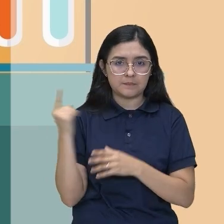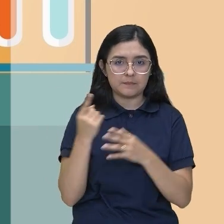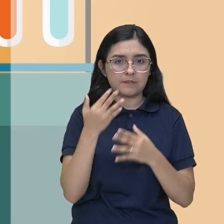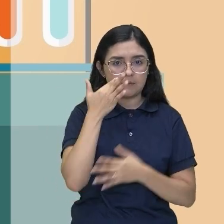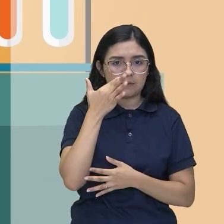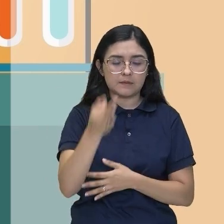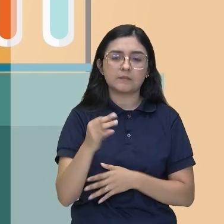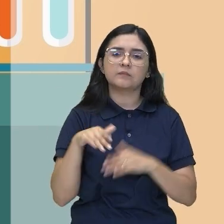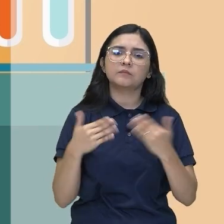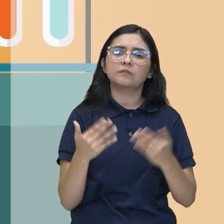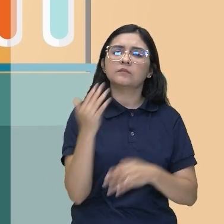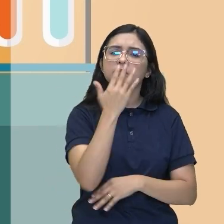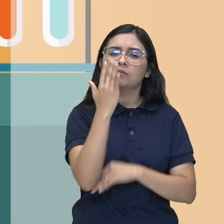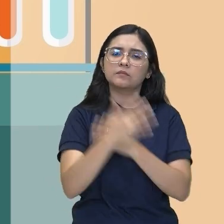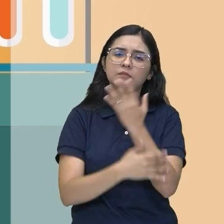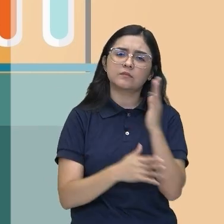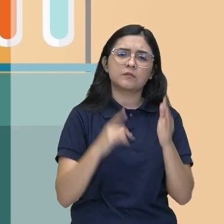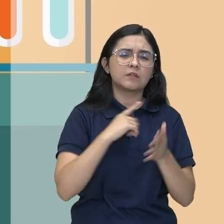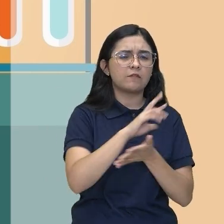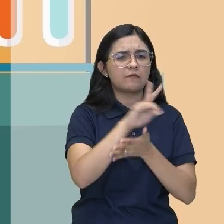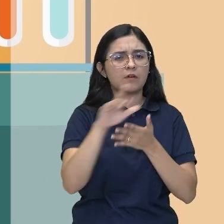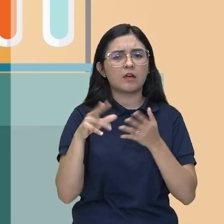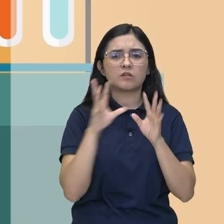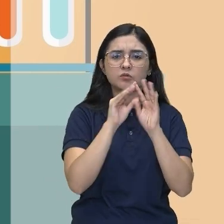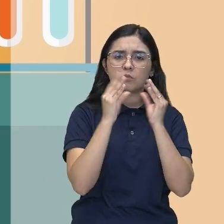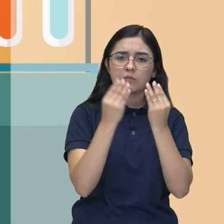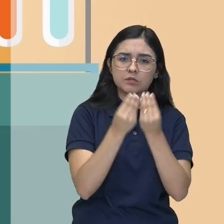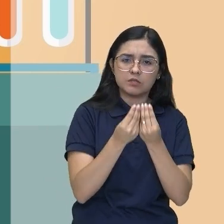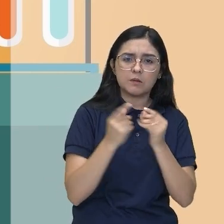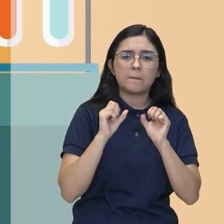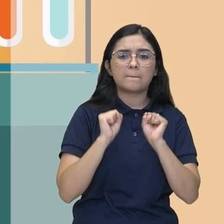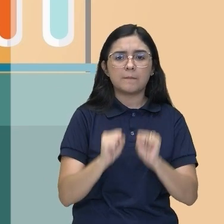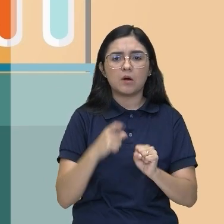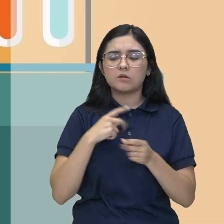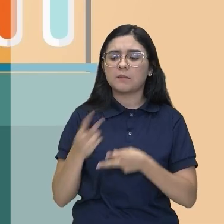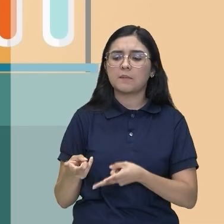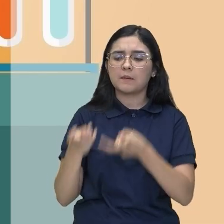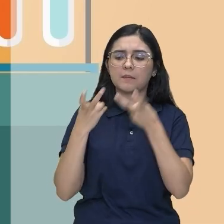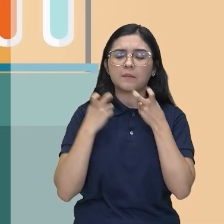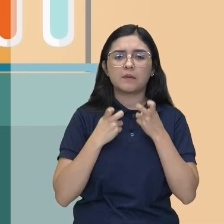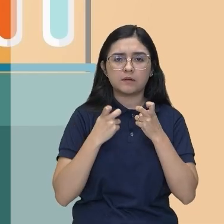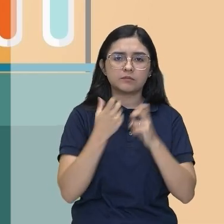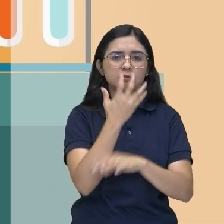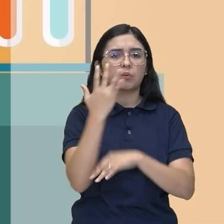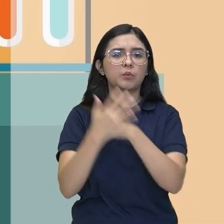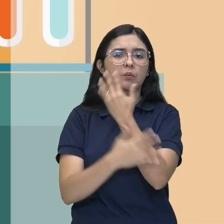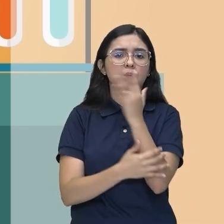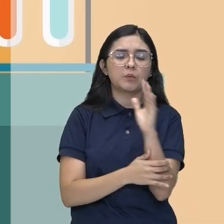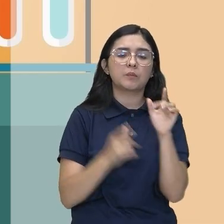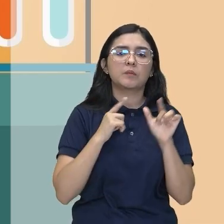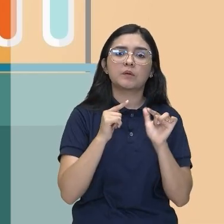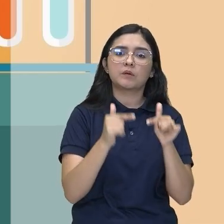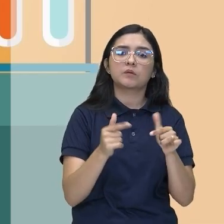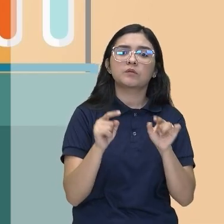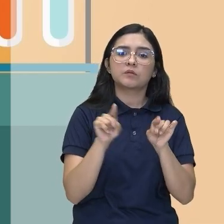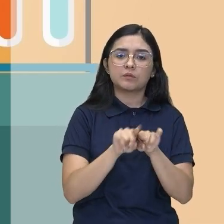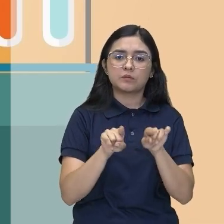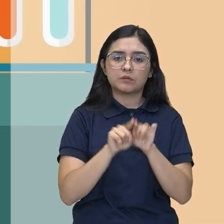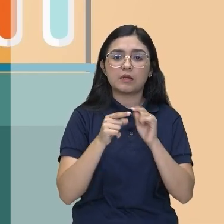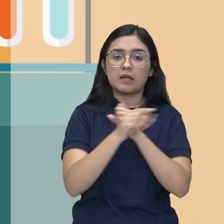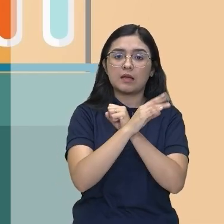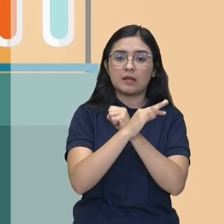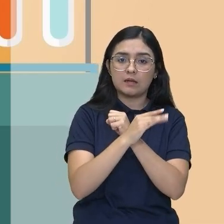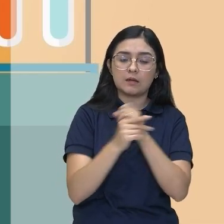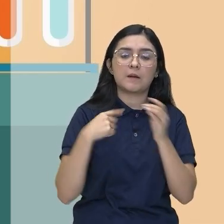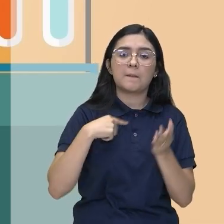Na natureza, também existem muitas substâncias que podem ser extraídas de espécies vegetais para atuar como indicadores